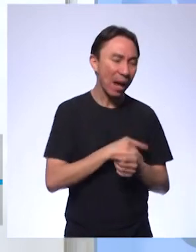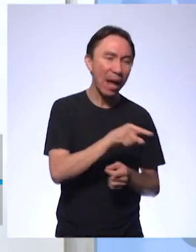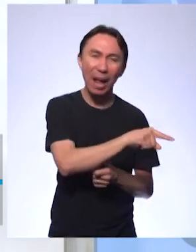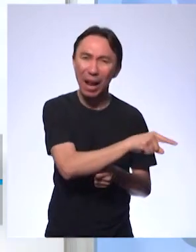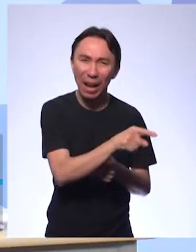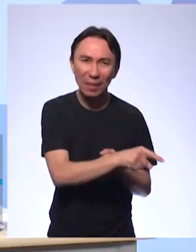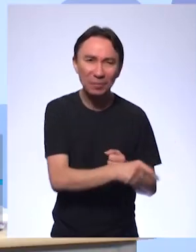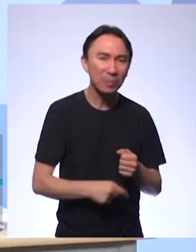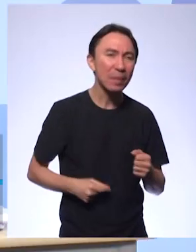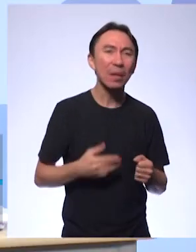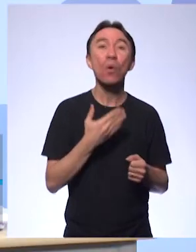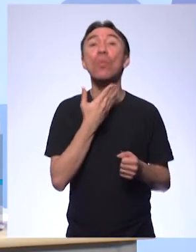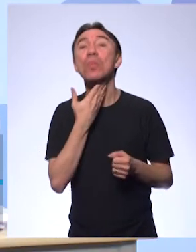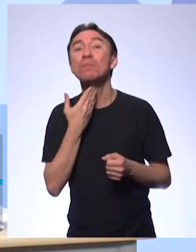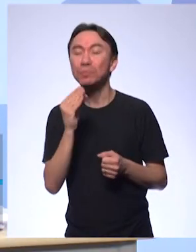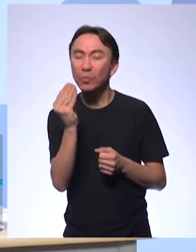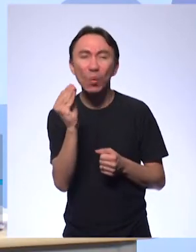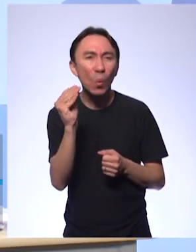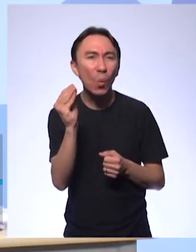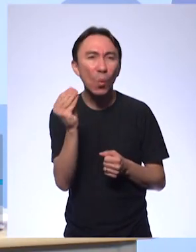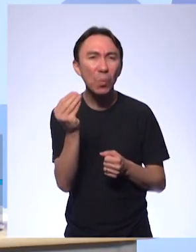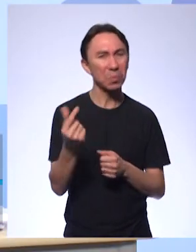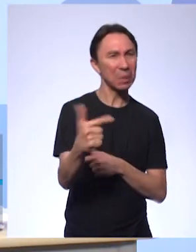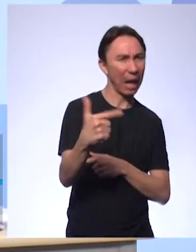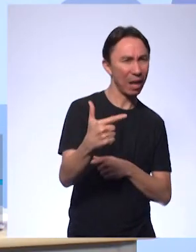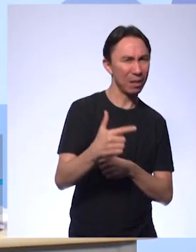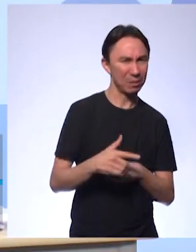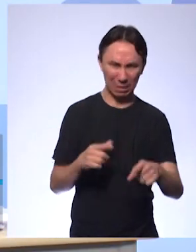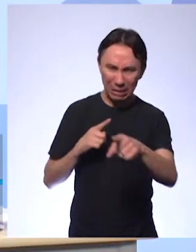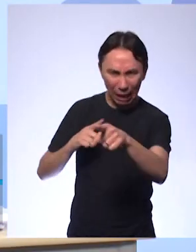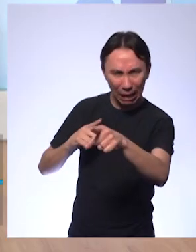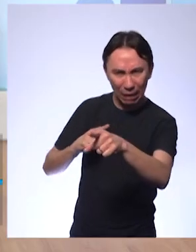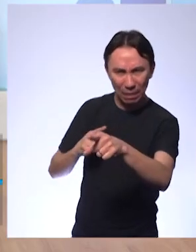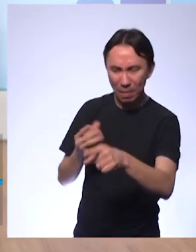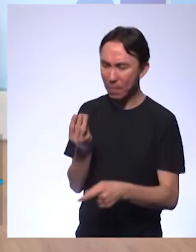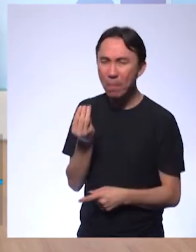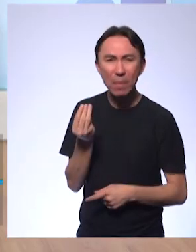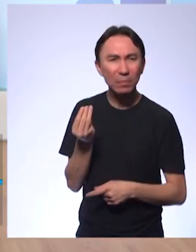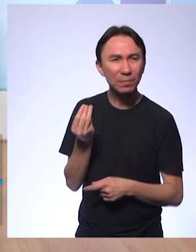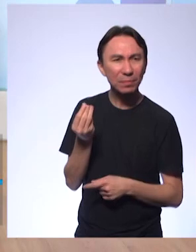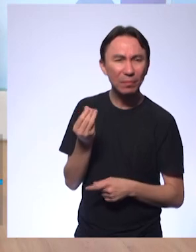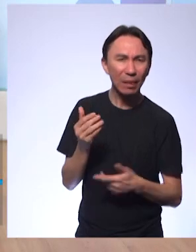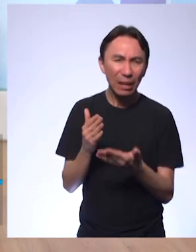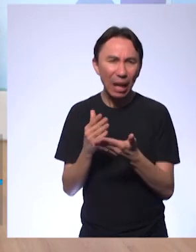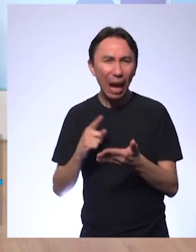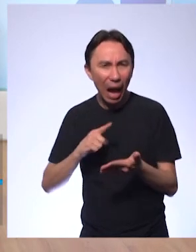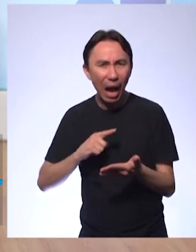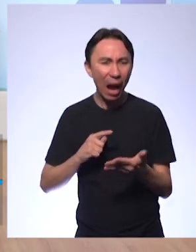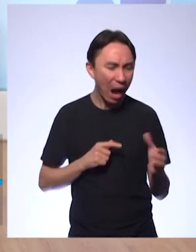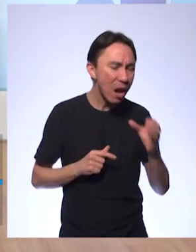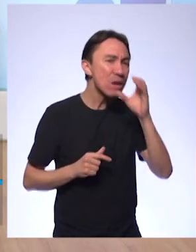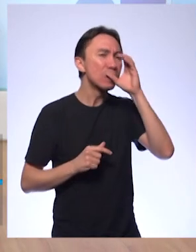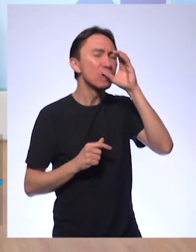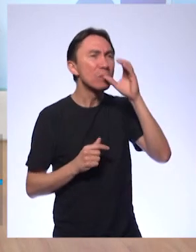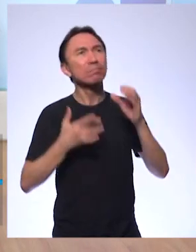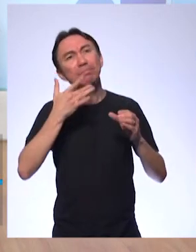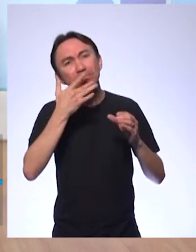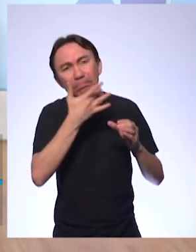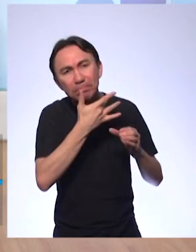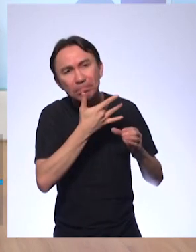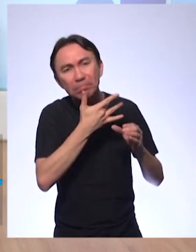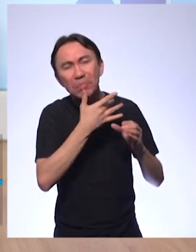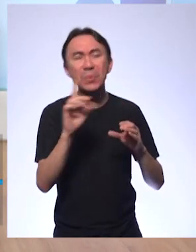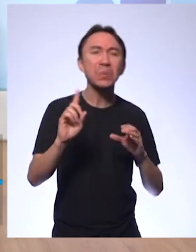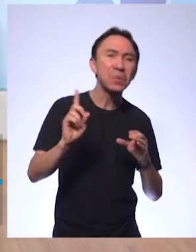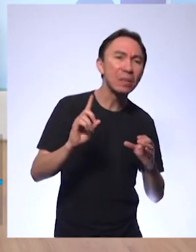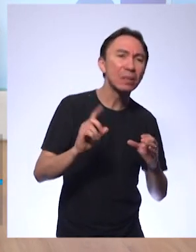inodora. Você sente gosto de água, professor Joel? Sim. E tem água que é boa e tem água que é um pouquinho mais ruim. Alguns gostos